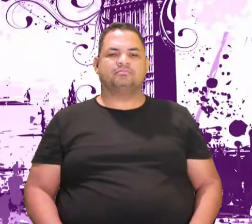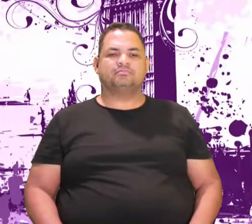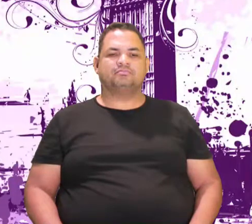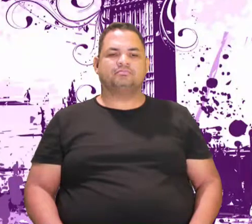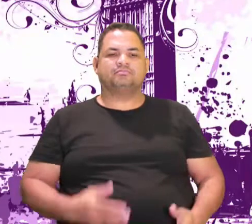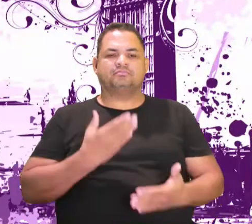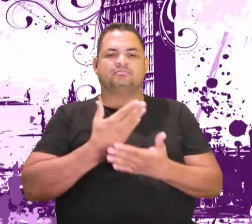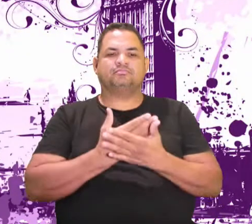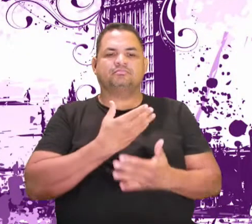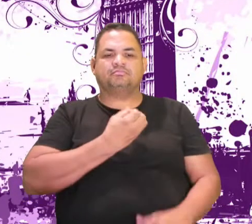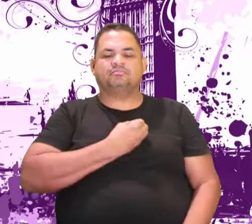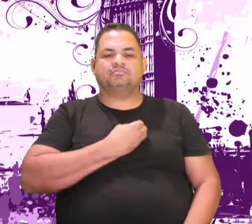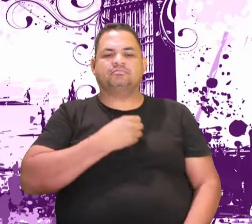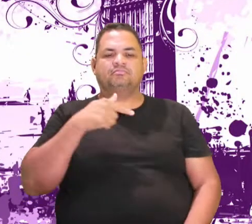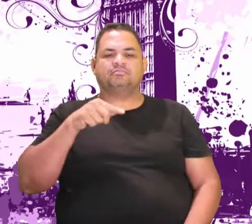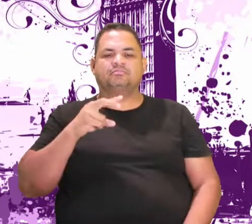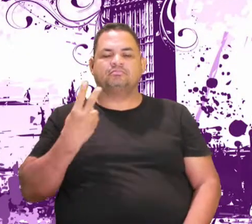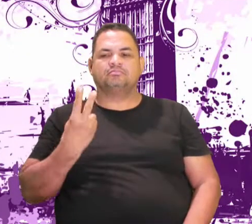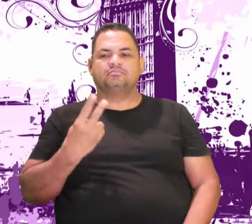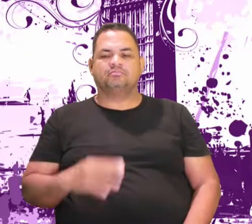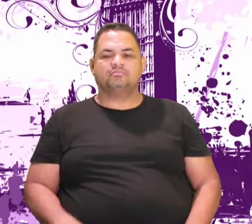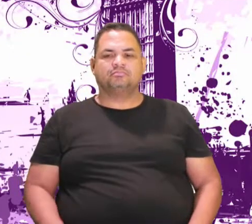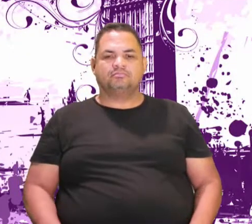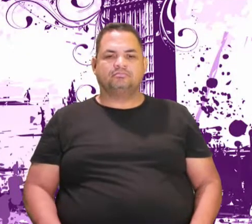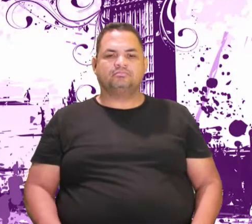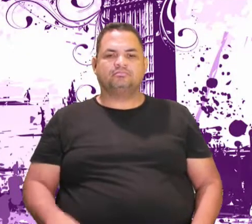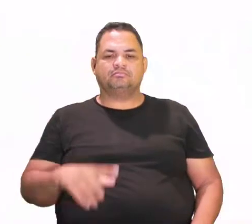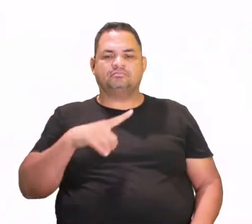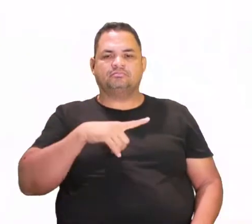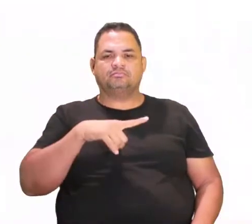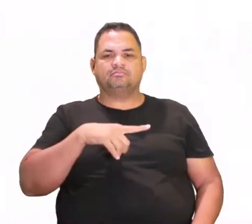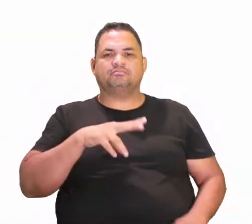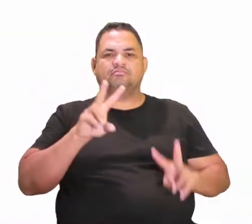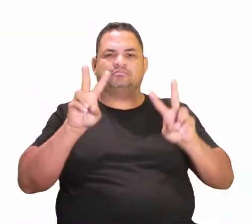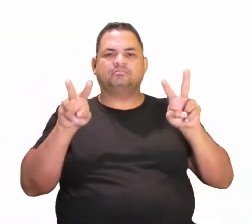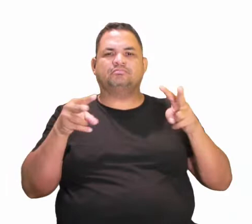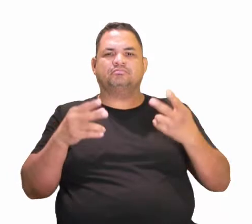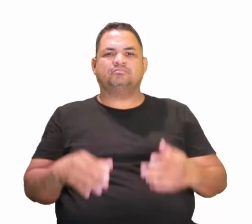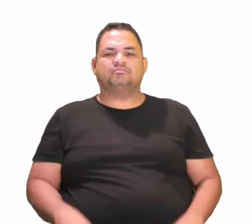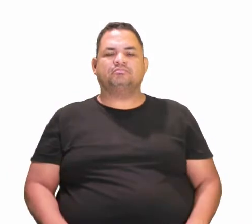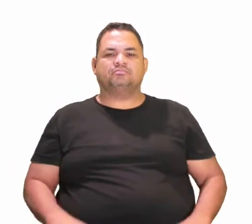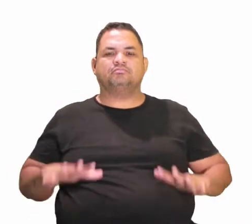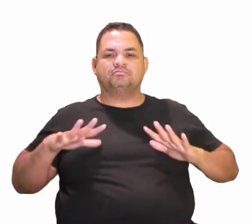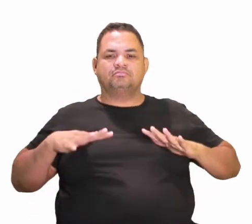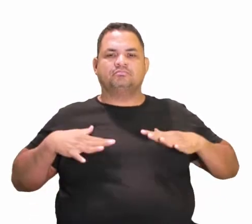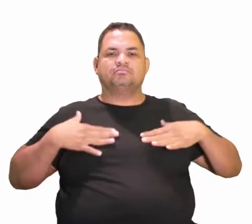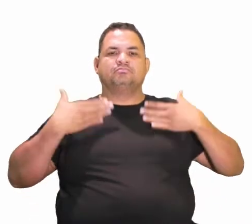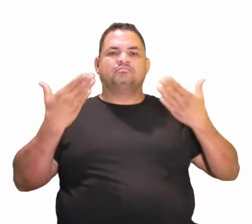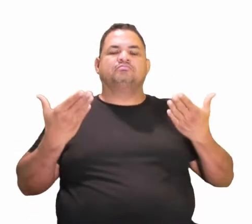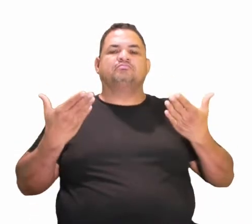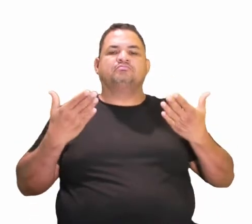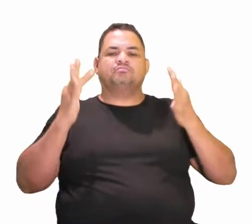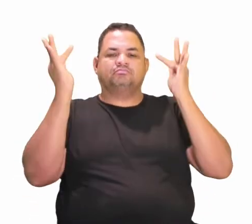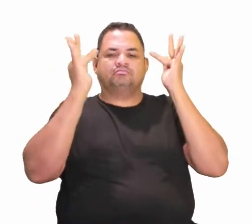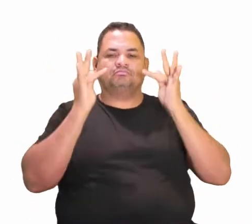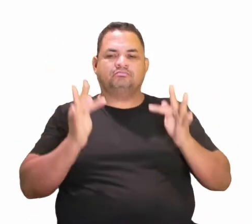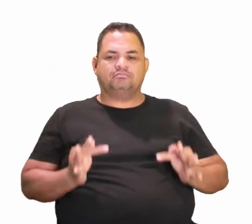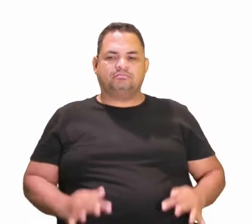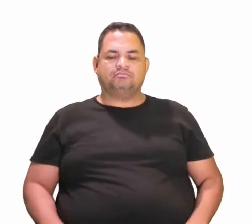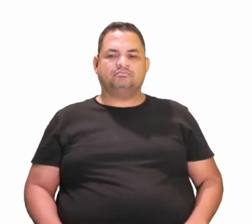7.2 let's go vamos lá tema da aula o título foi Happy Birthday feliz